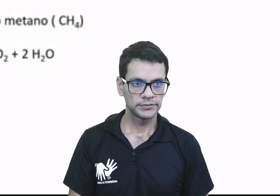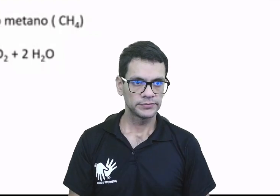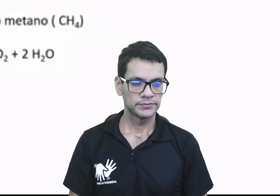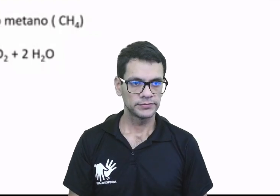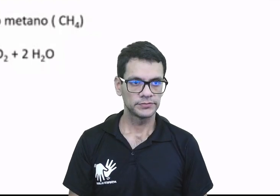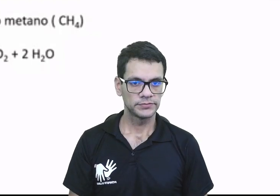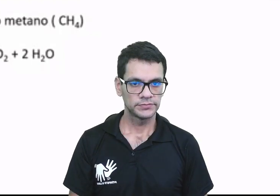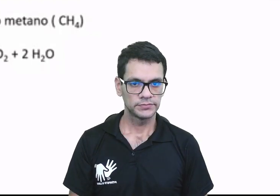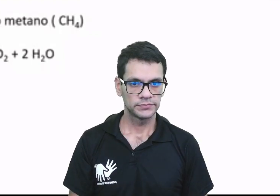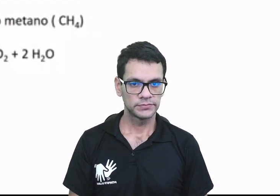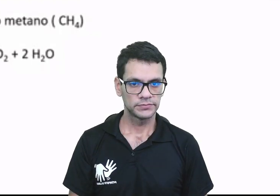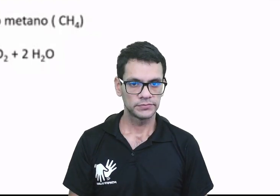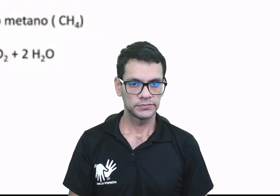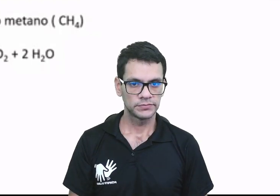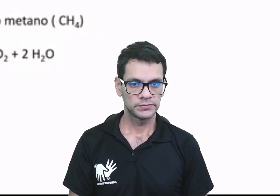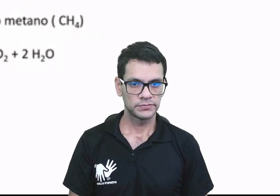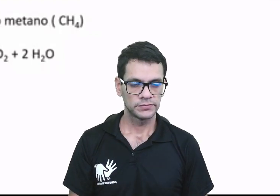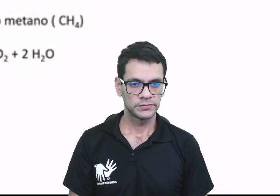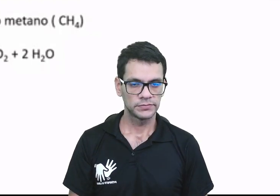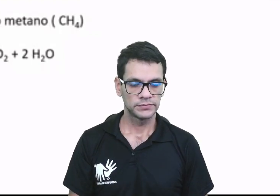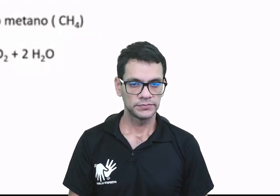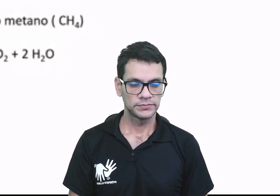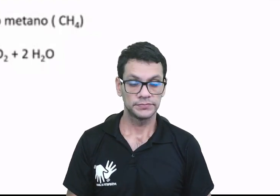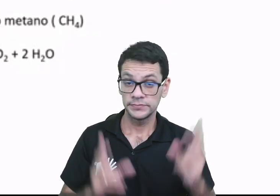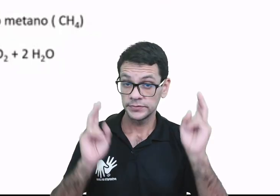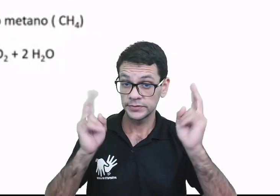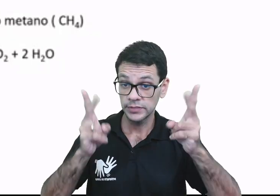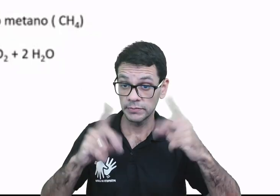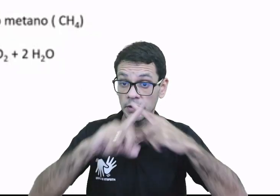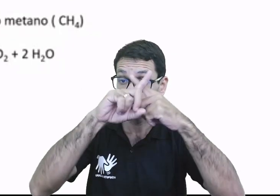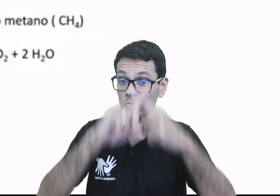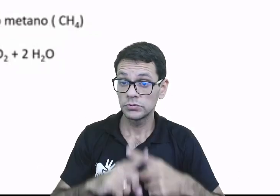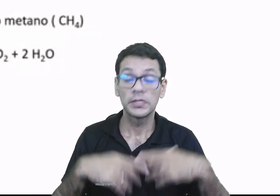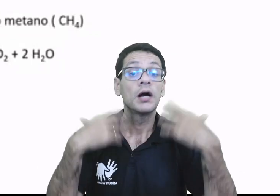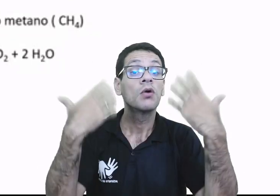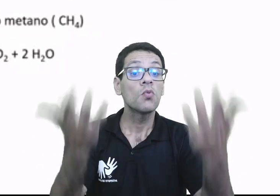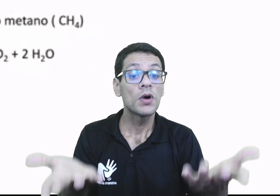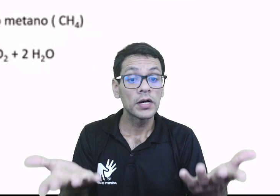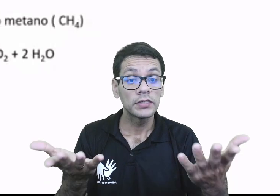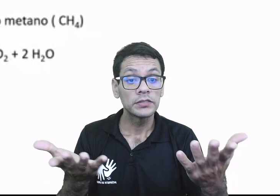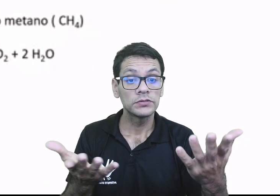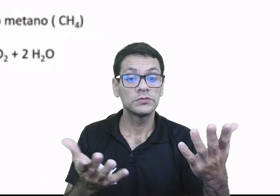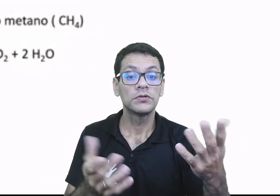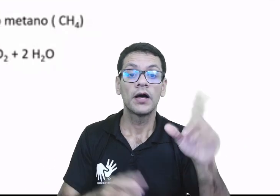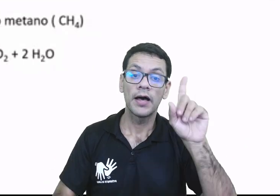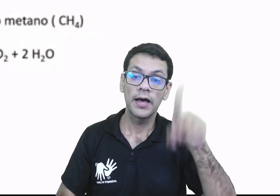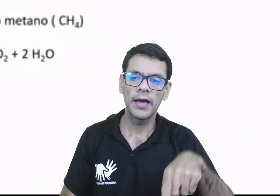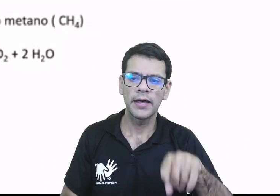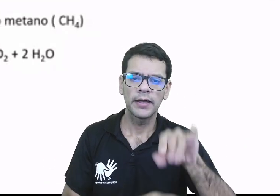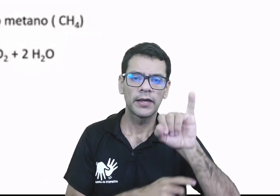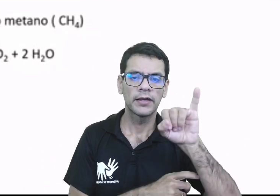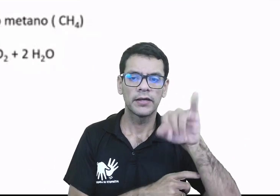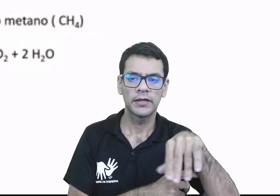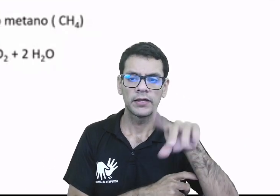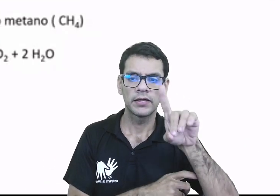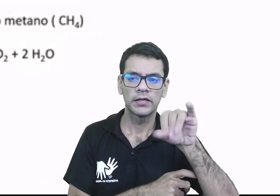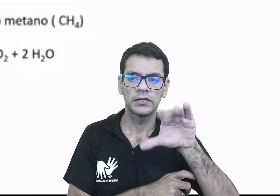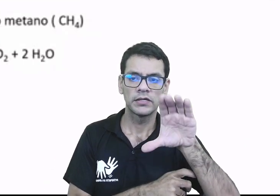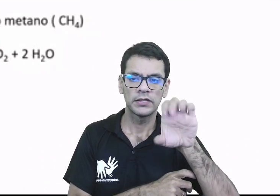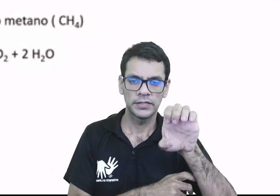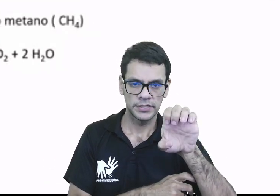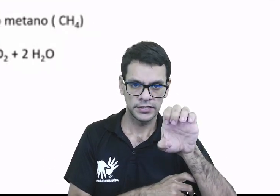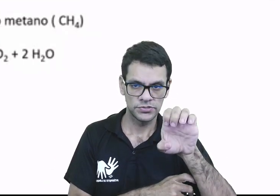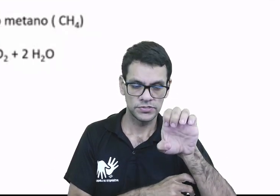Tem 2 aqui. Gente, a gente sempre vai multiplicar pelo índice. Esses números que estão na frente são